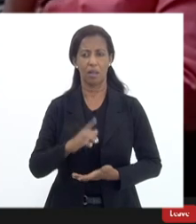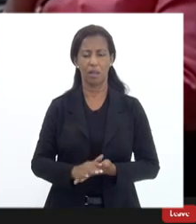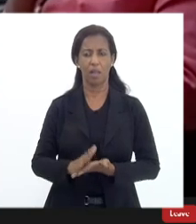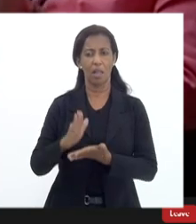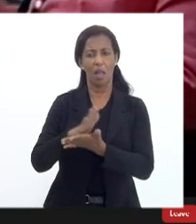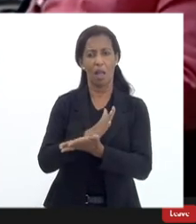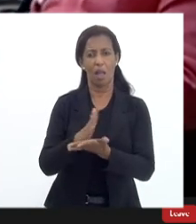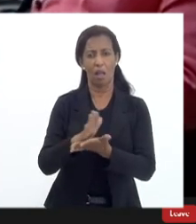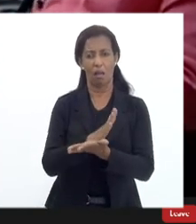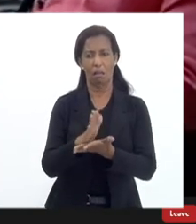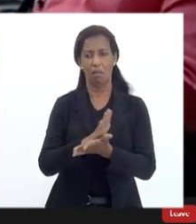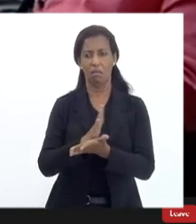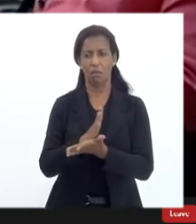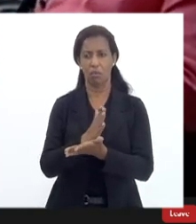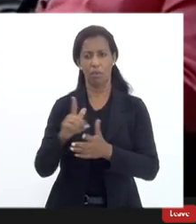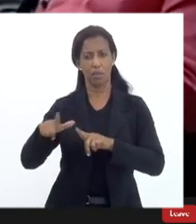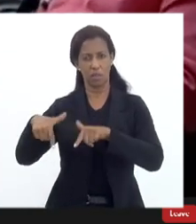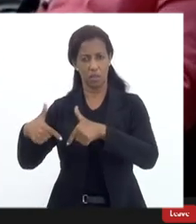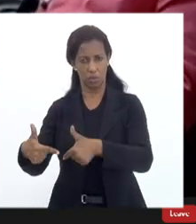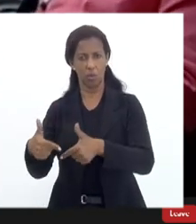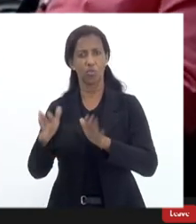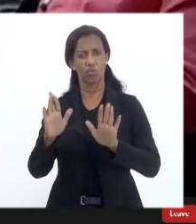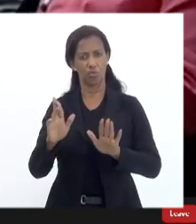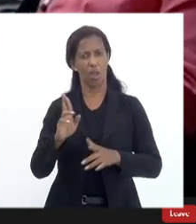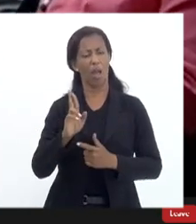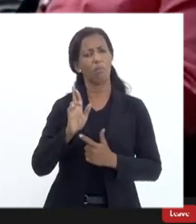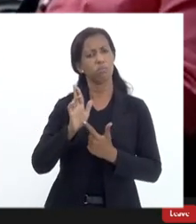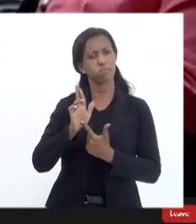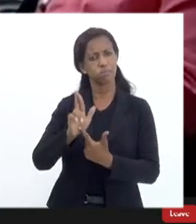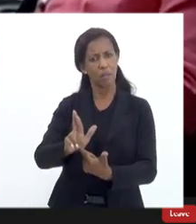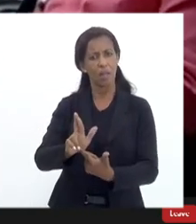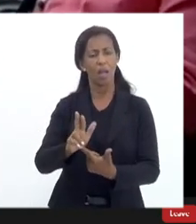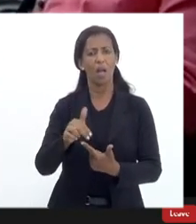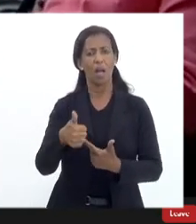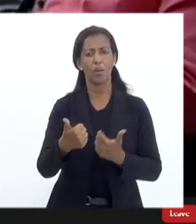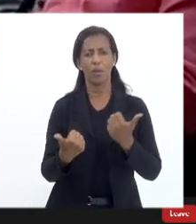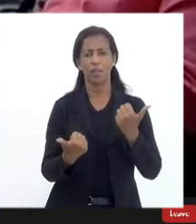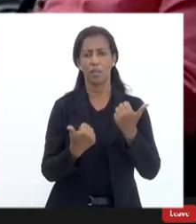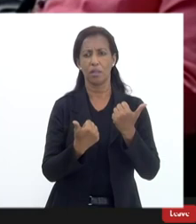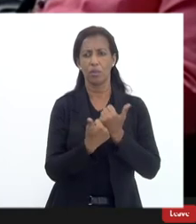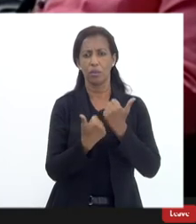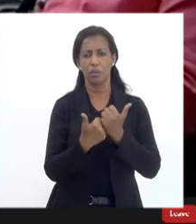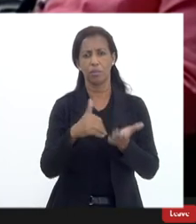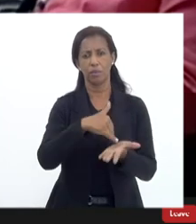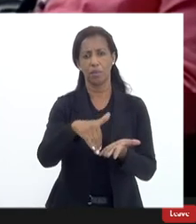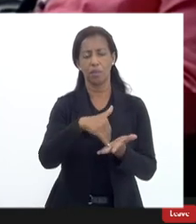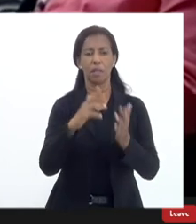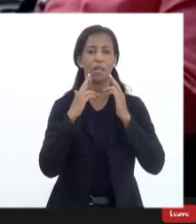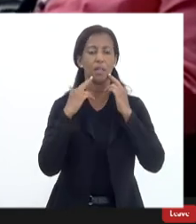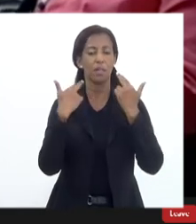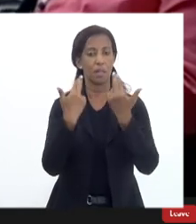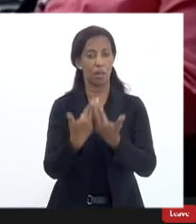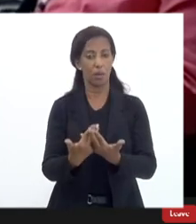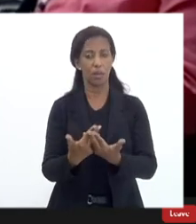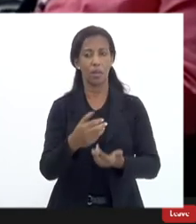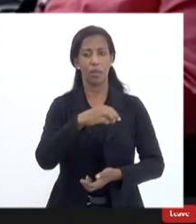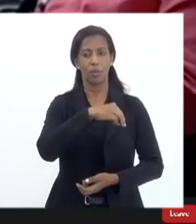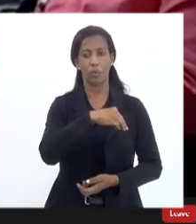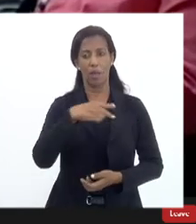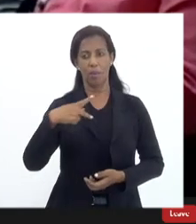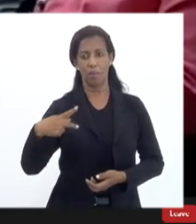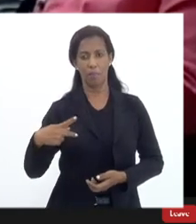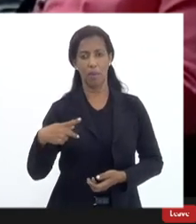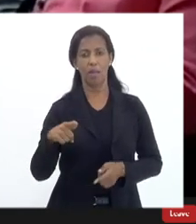Existem algumas ações que nós já apresentamos da nossa subsecretaria na reunião do MP e